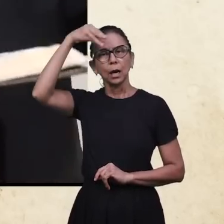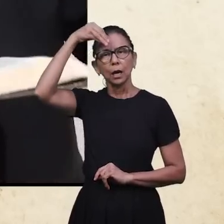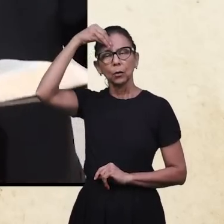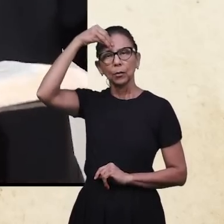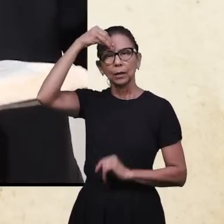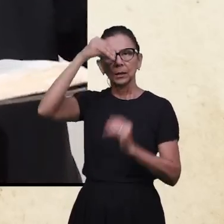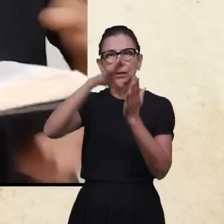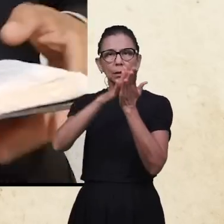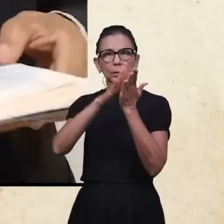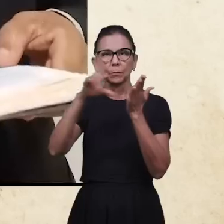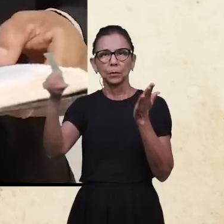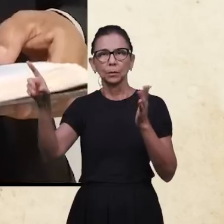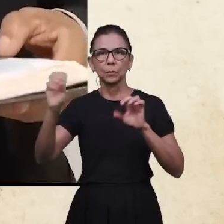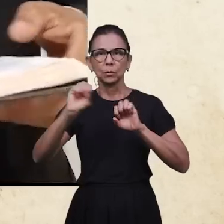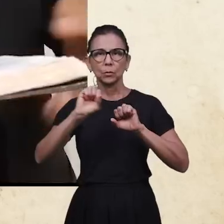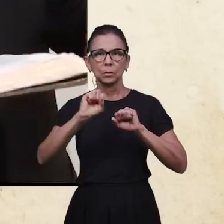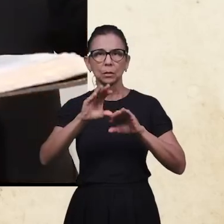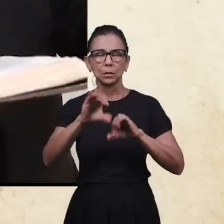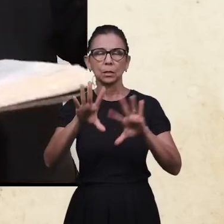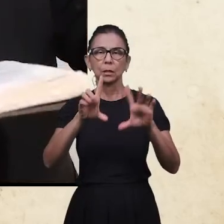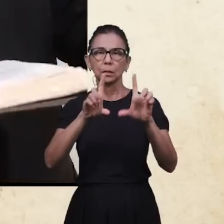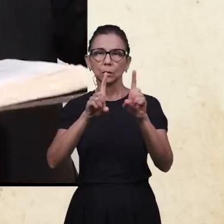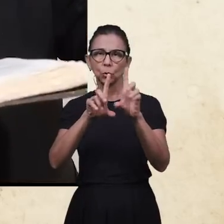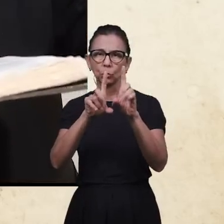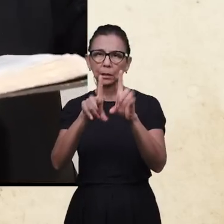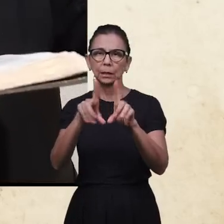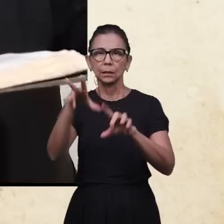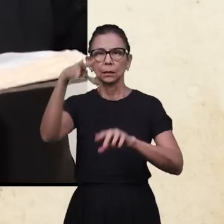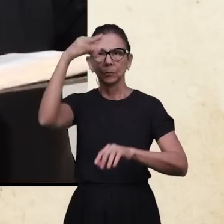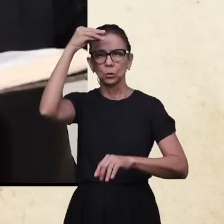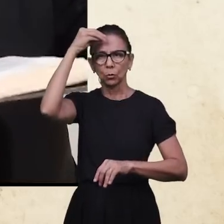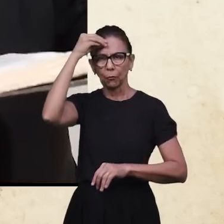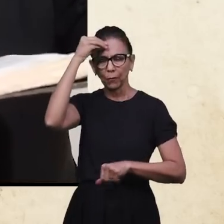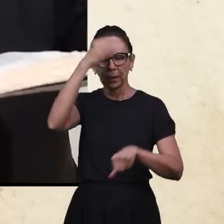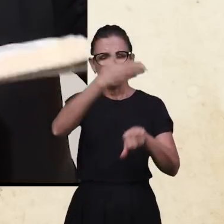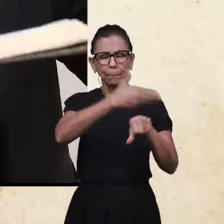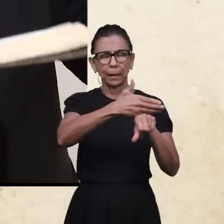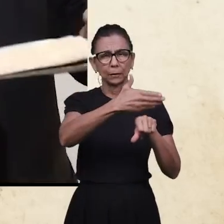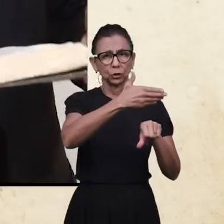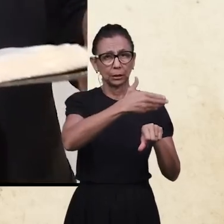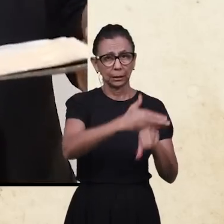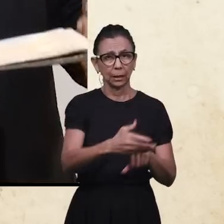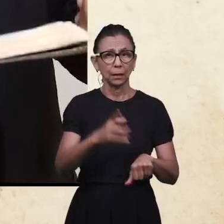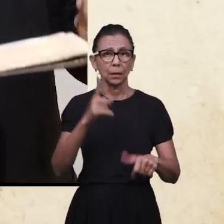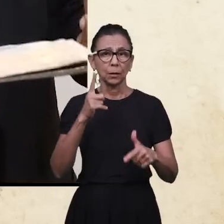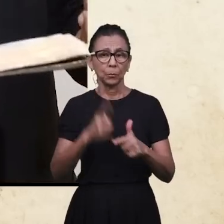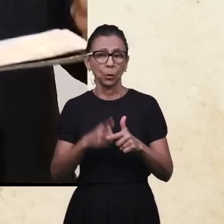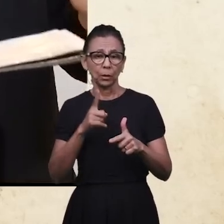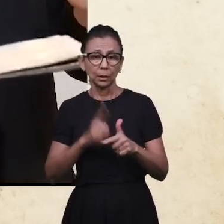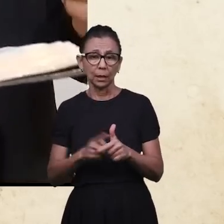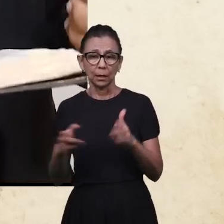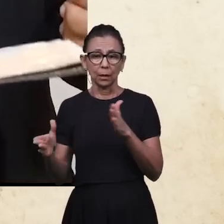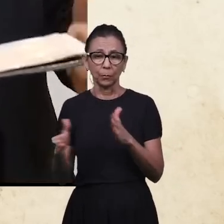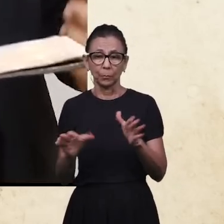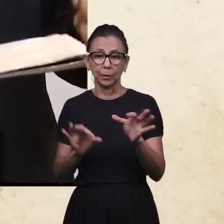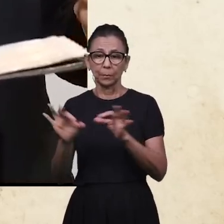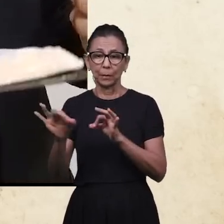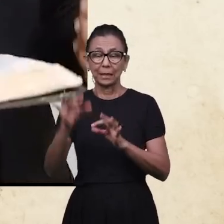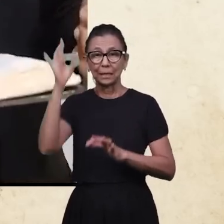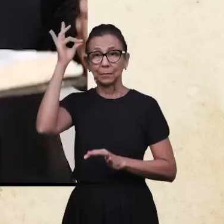em assentar esta palavra, a doutrina do Senhor, entendendo que vivemos um tempo de